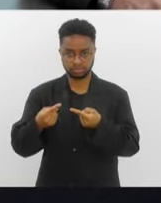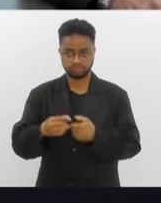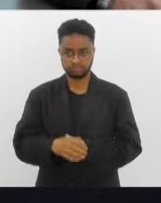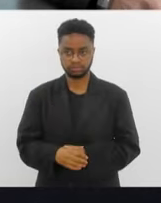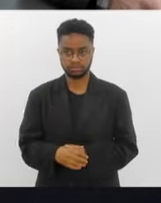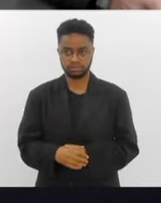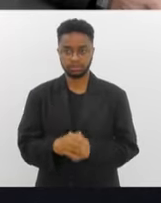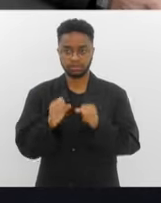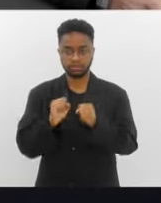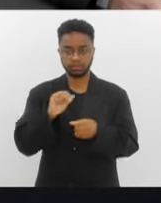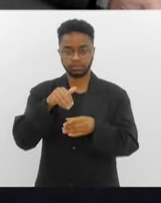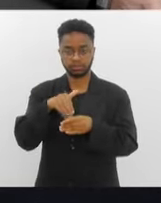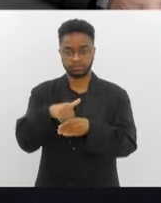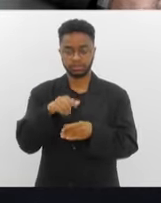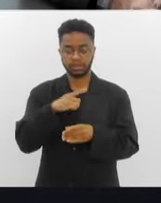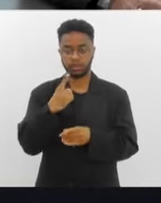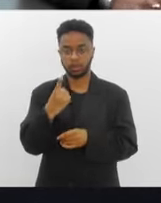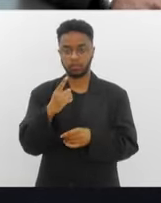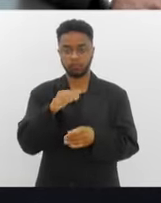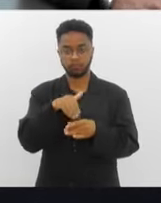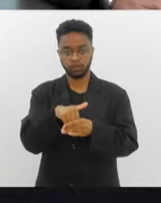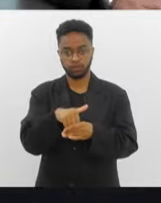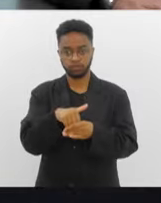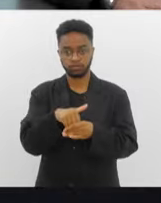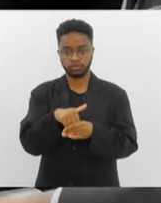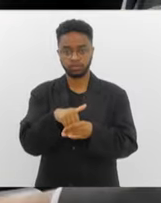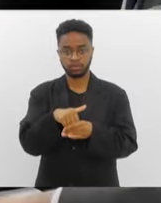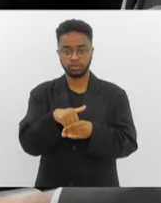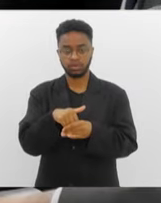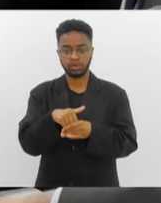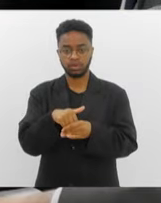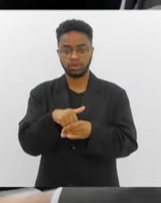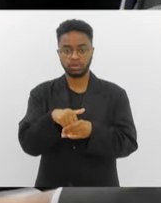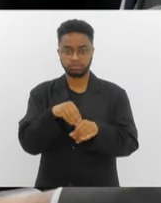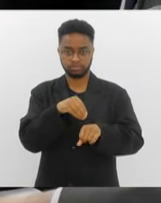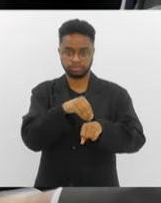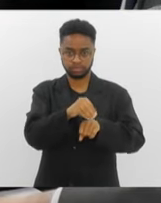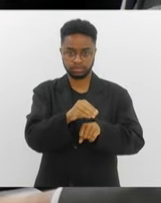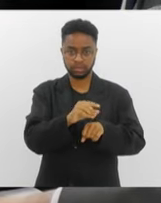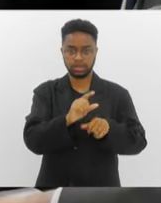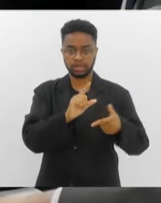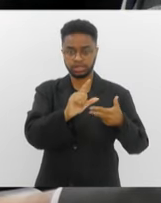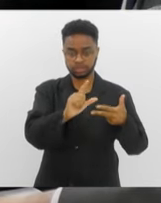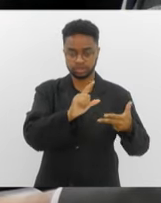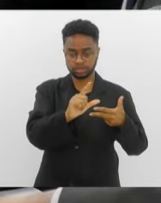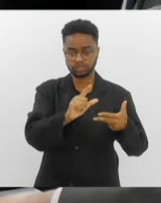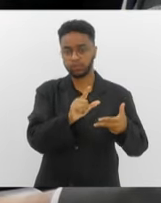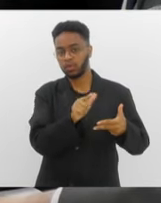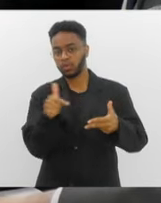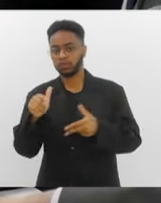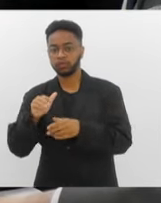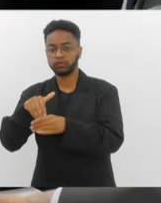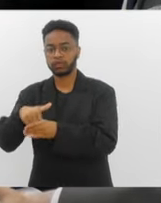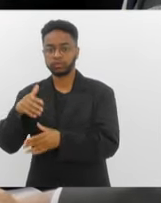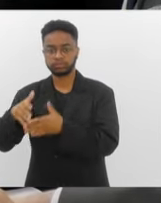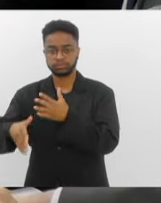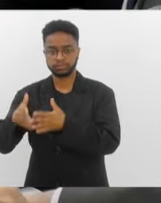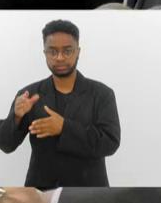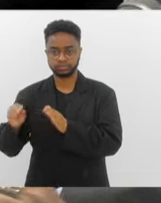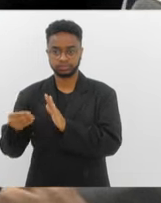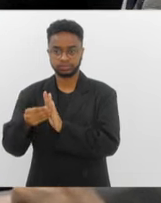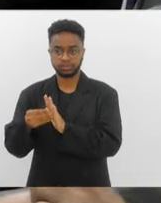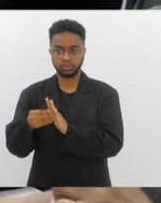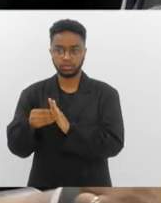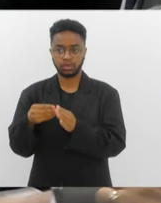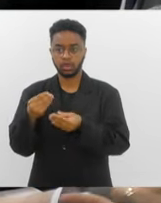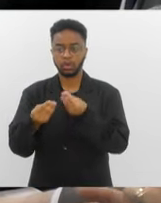Então, em votação, existe um voto transformando em indicação legislativa e outro voto pela prejudicabilidade. Com o